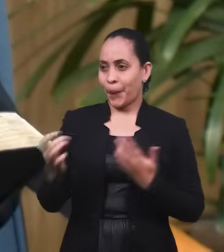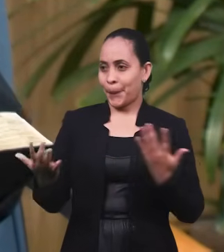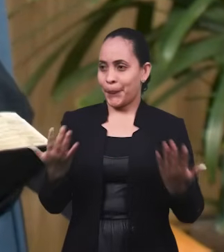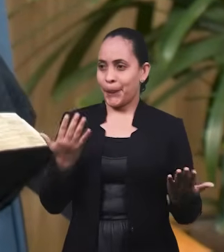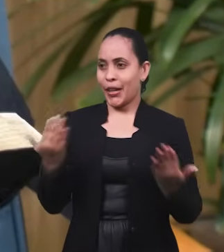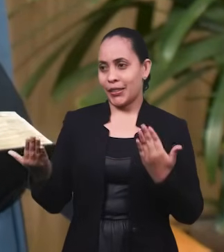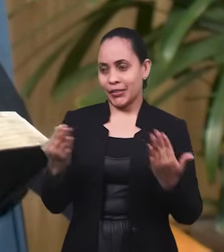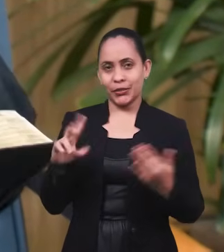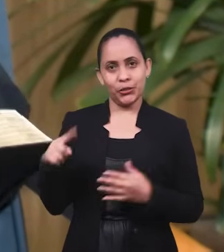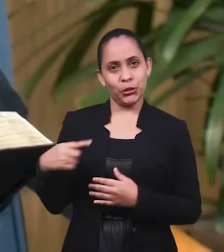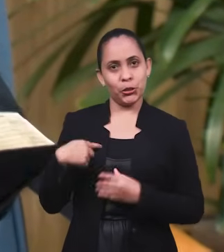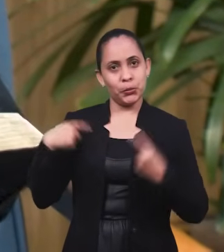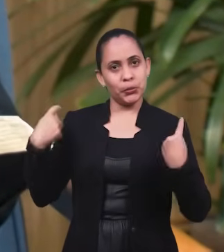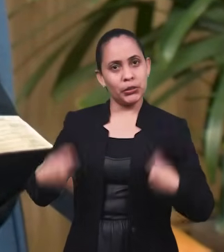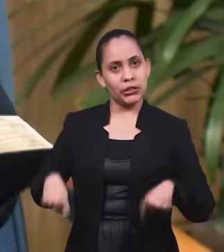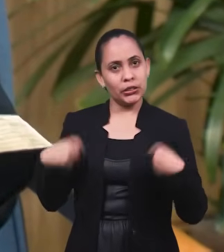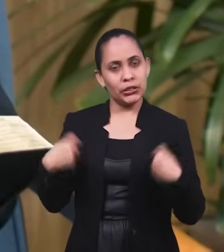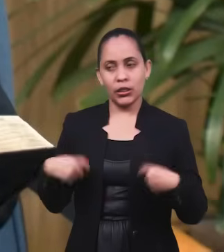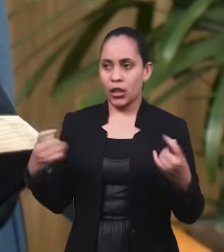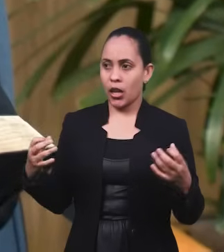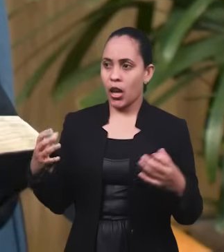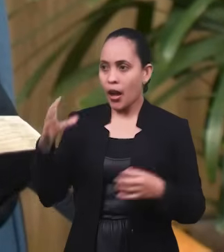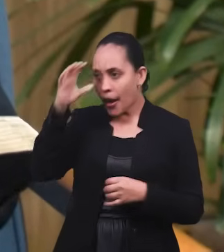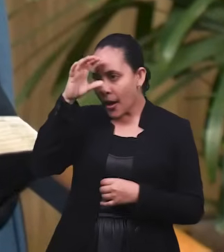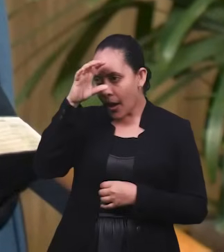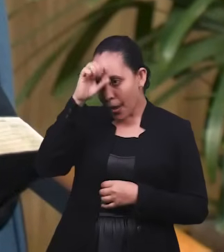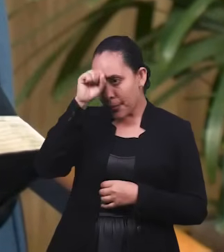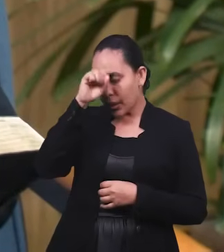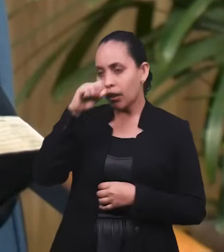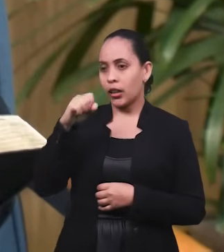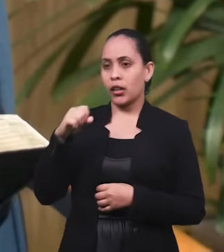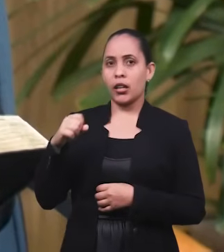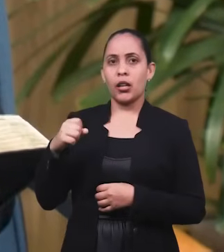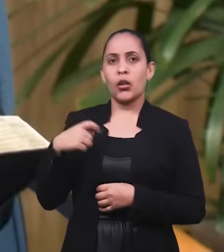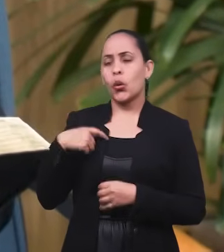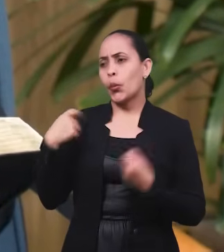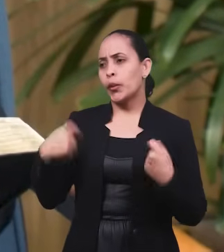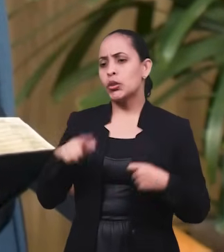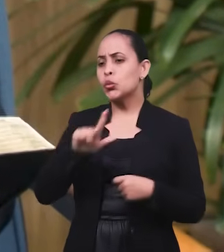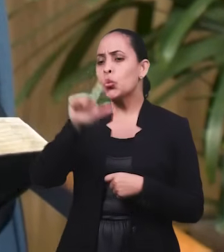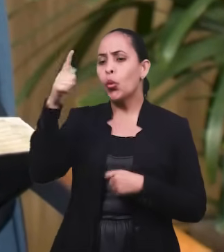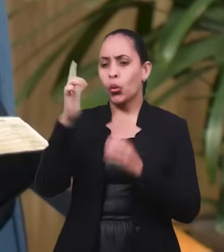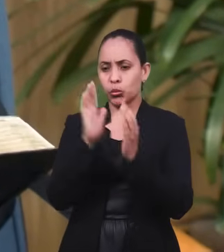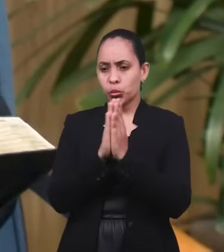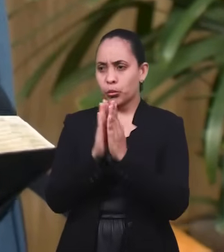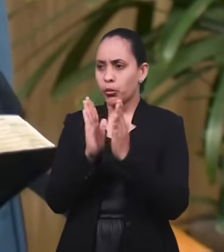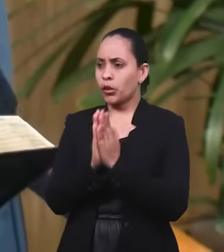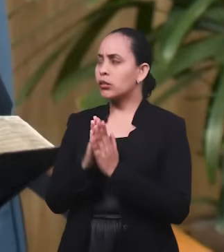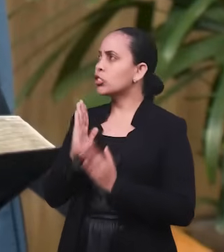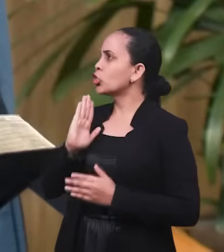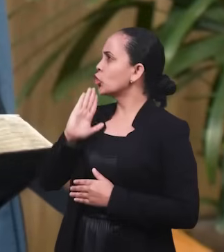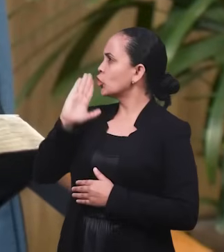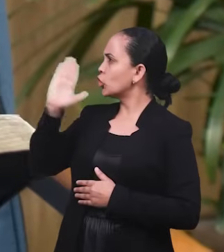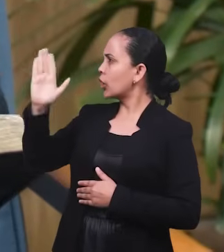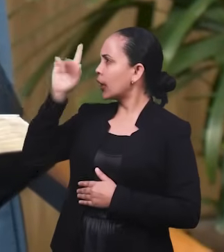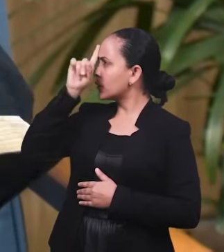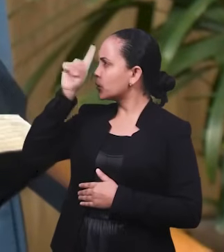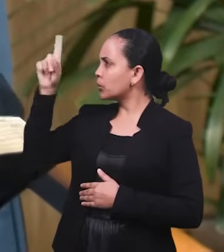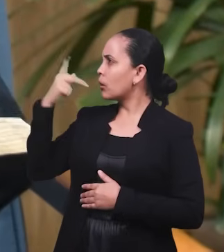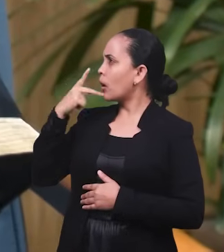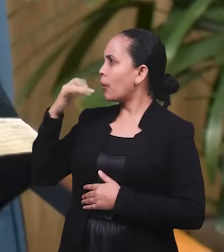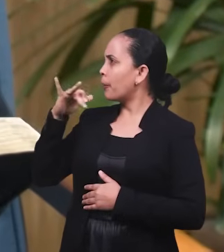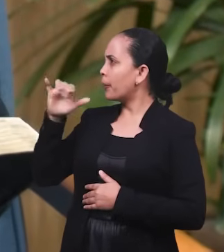Ele precisa aprender isso, de que ele não precisa de intermediário. Ele tem acesso